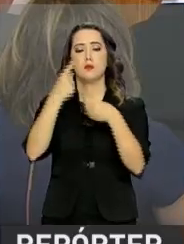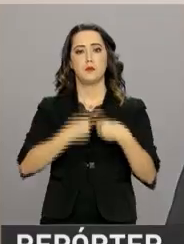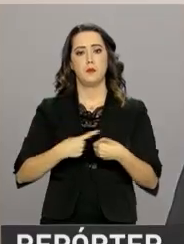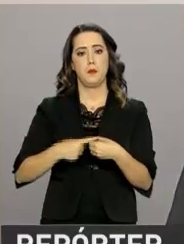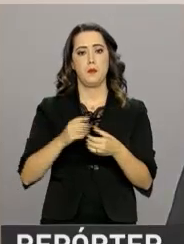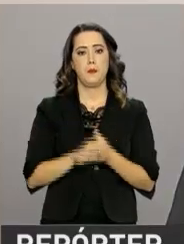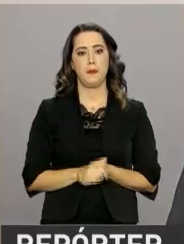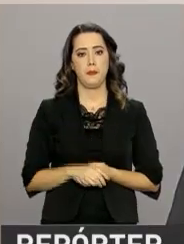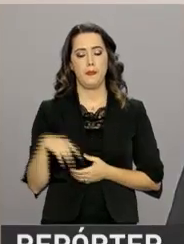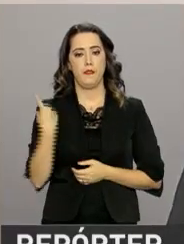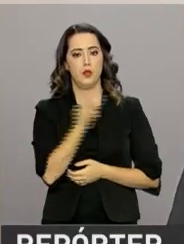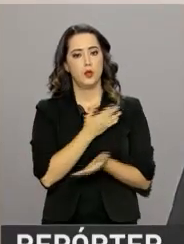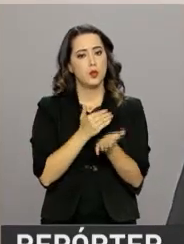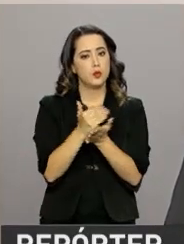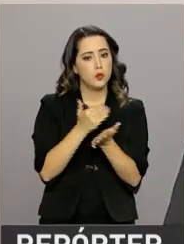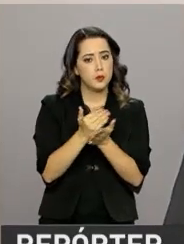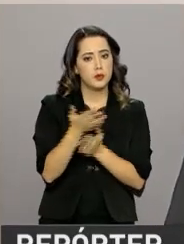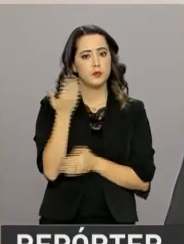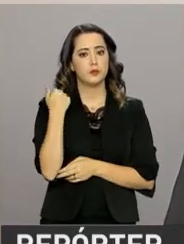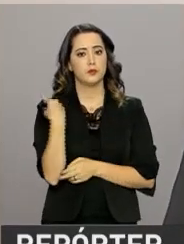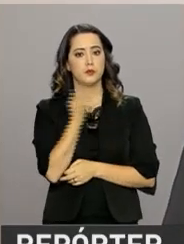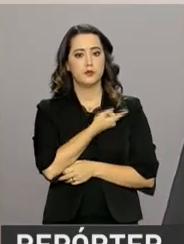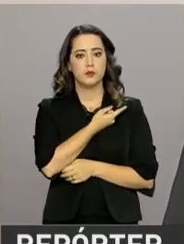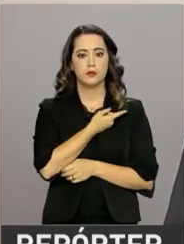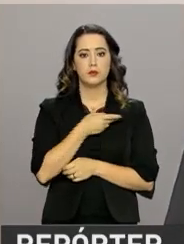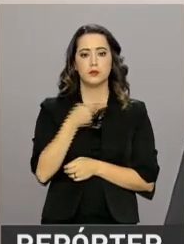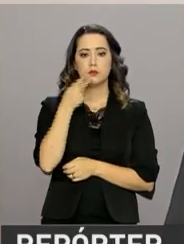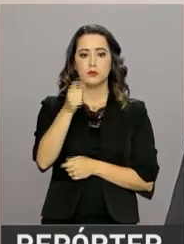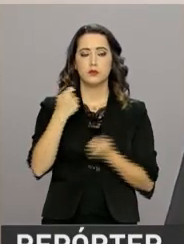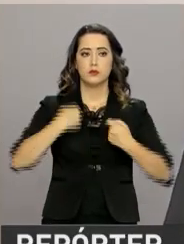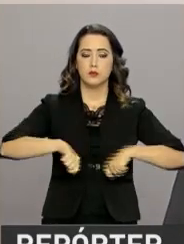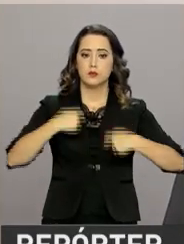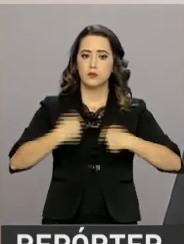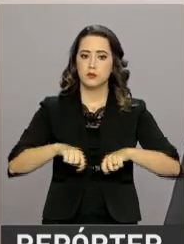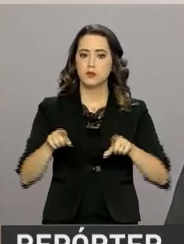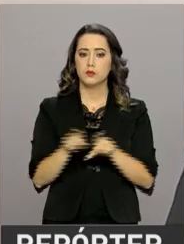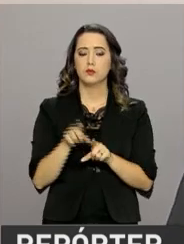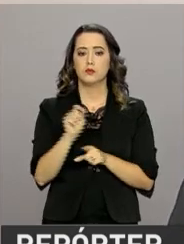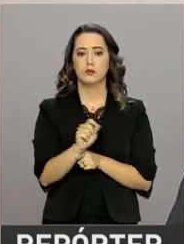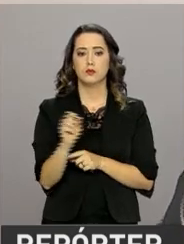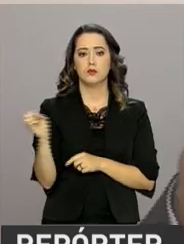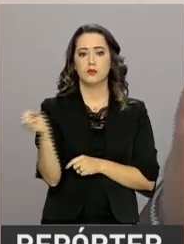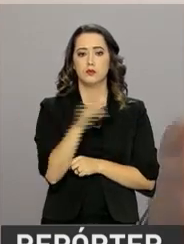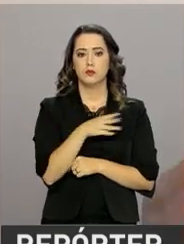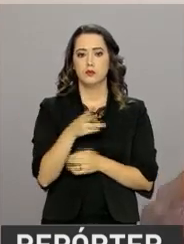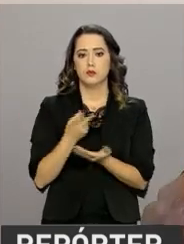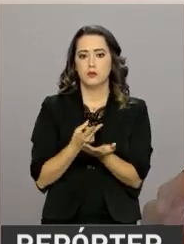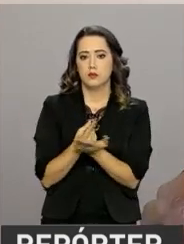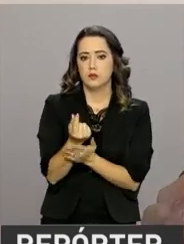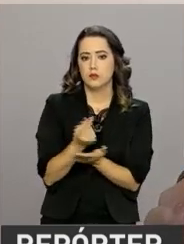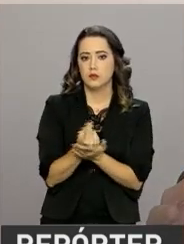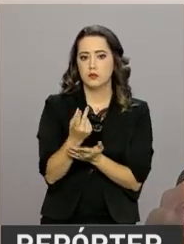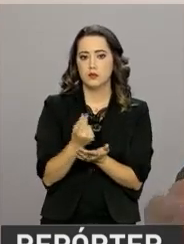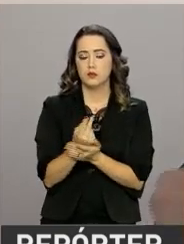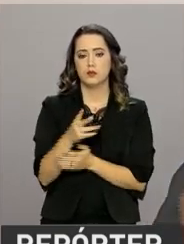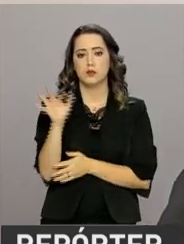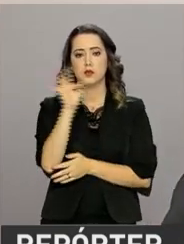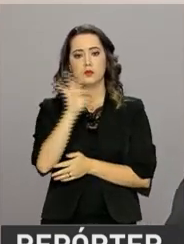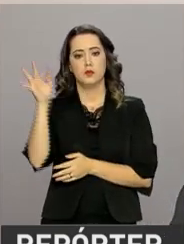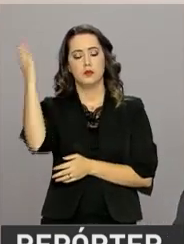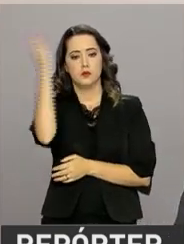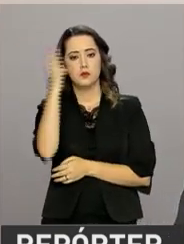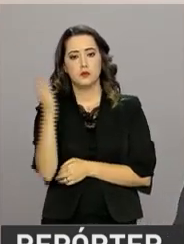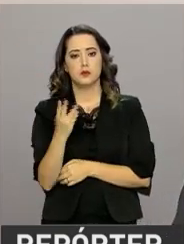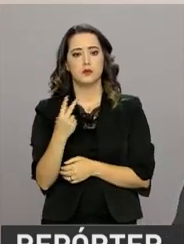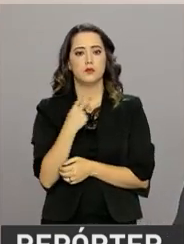nós desde o primeiro momento nós pegamos muita necessidade de um reforço da federação brasileira quer